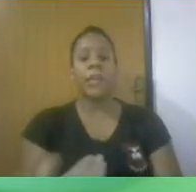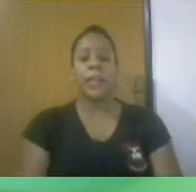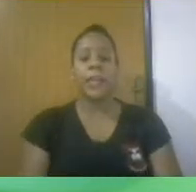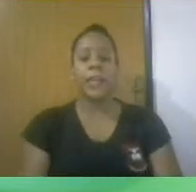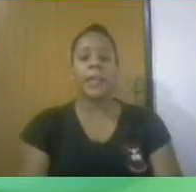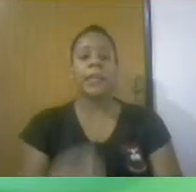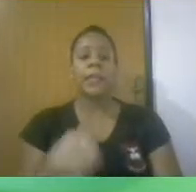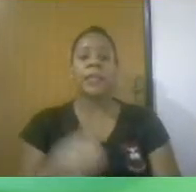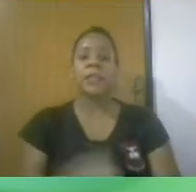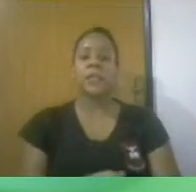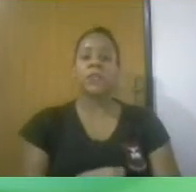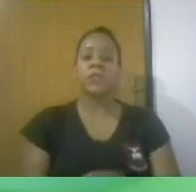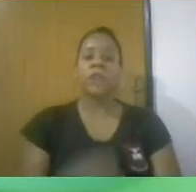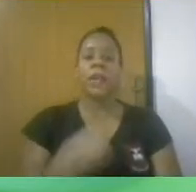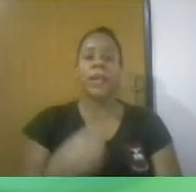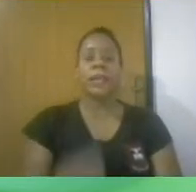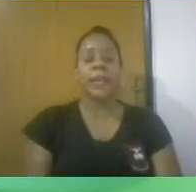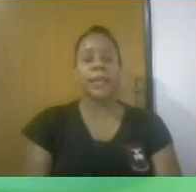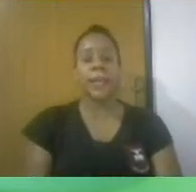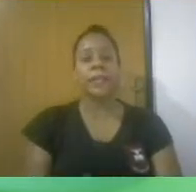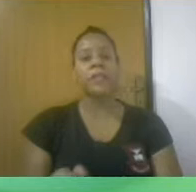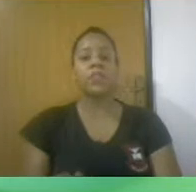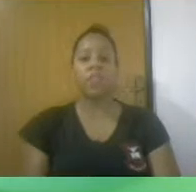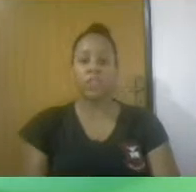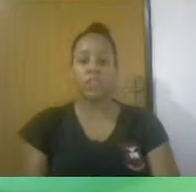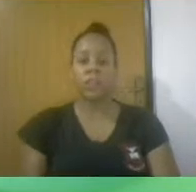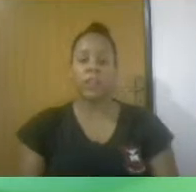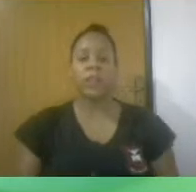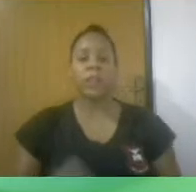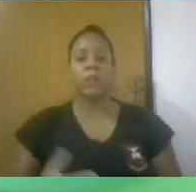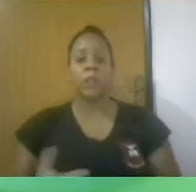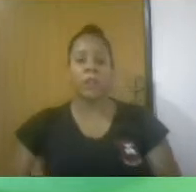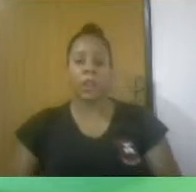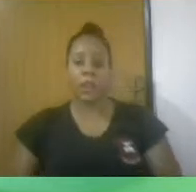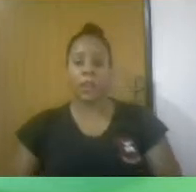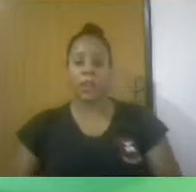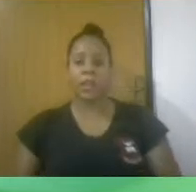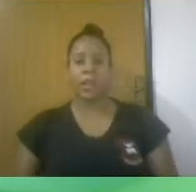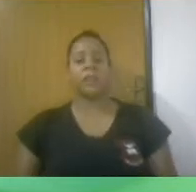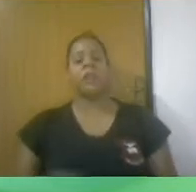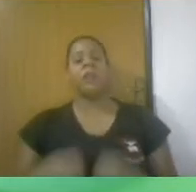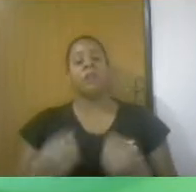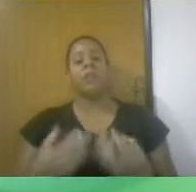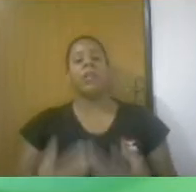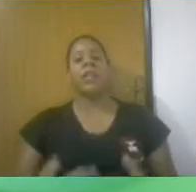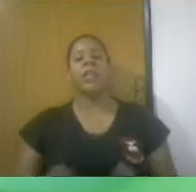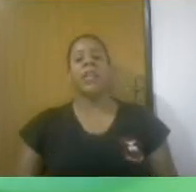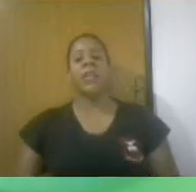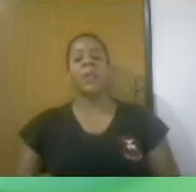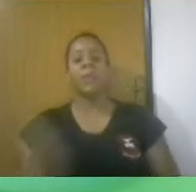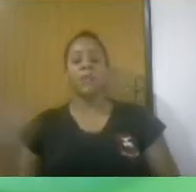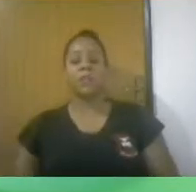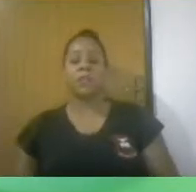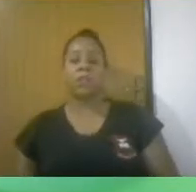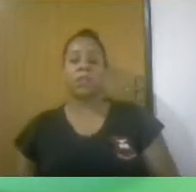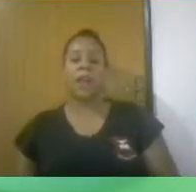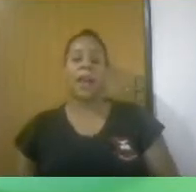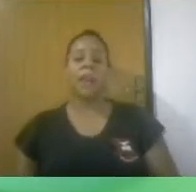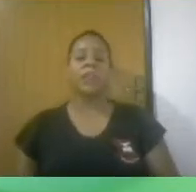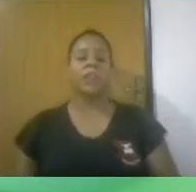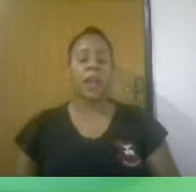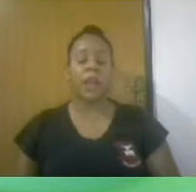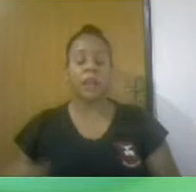Foi ele que iniciou a catequese indígena. Então, o que é a catequese? Foi ele que